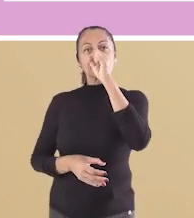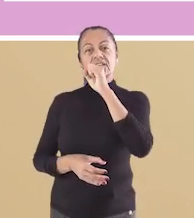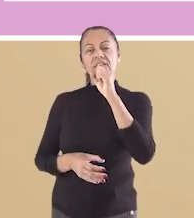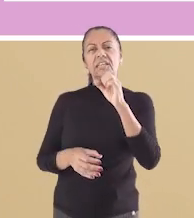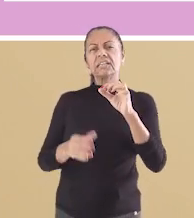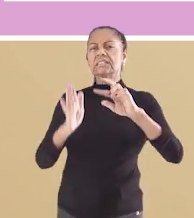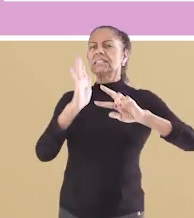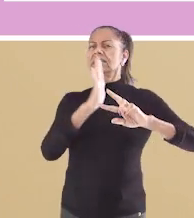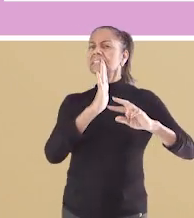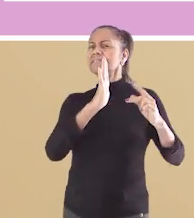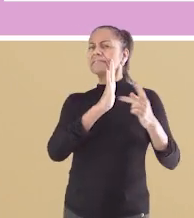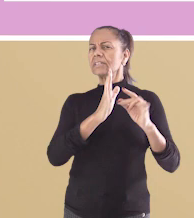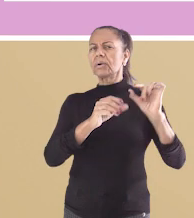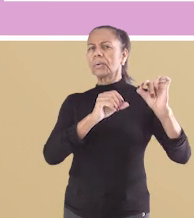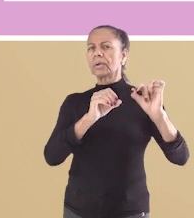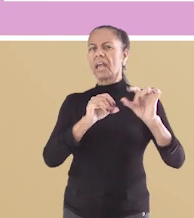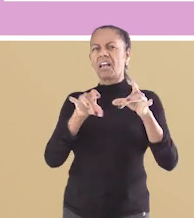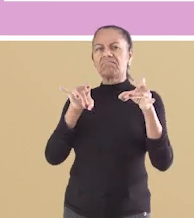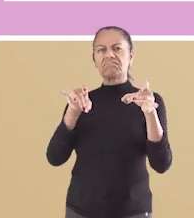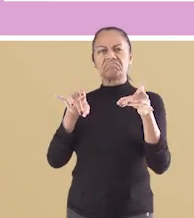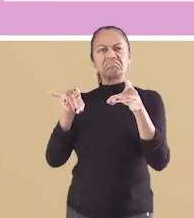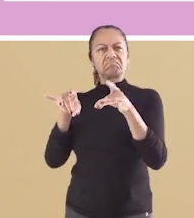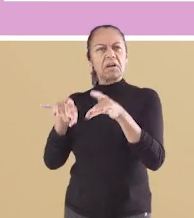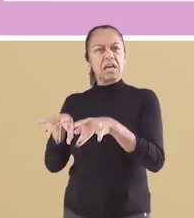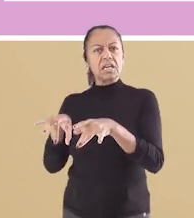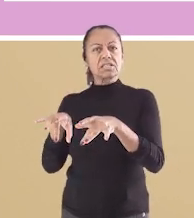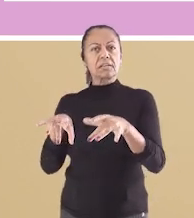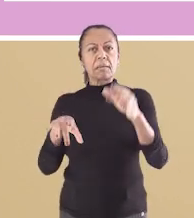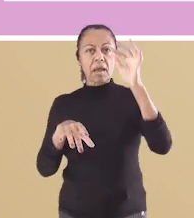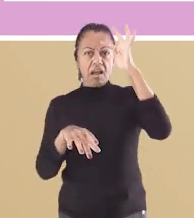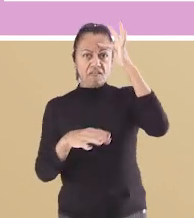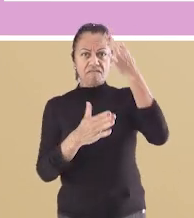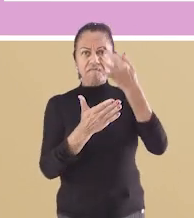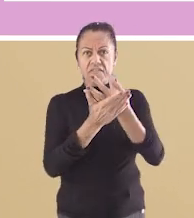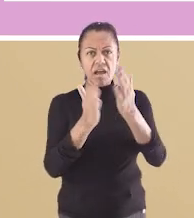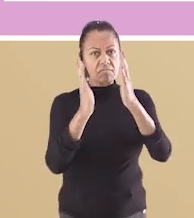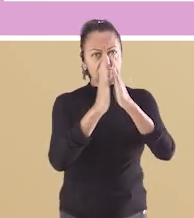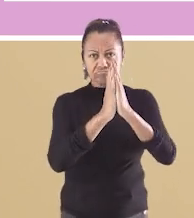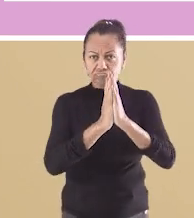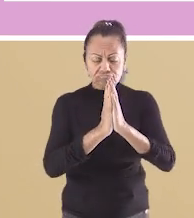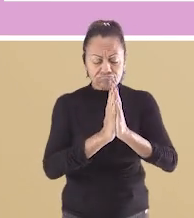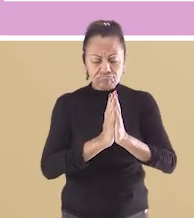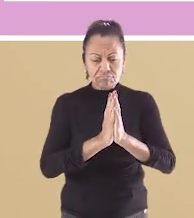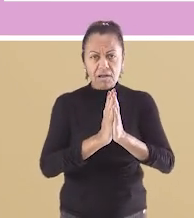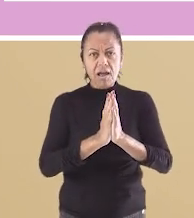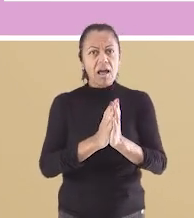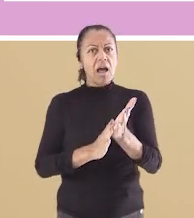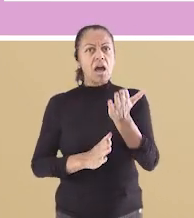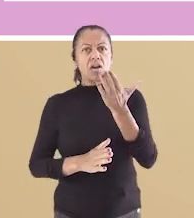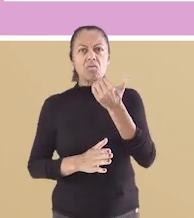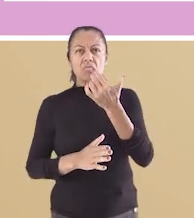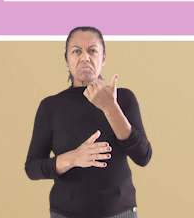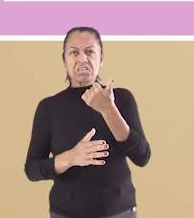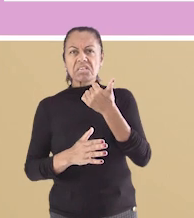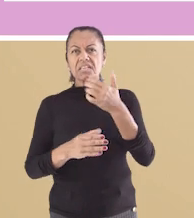simboliza renúncia e devoção. Eles seguem uma dieta vegetariana e não